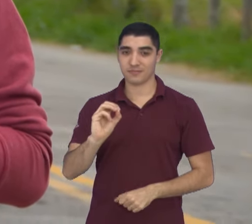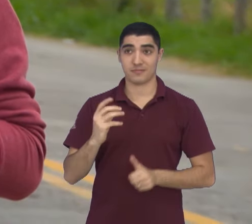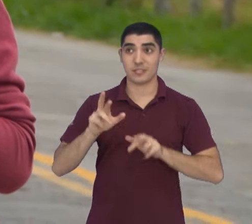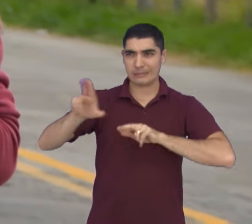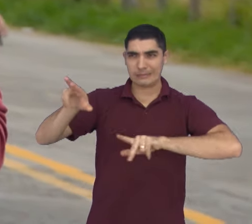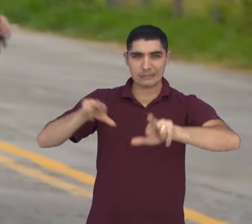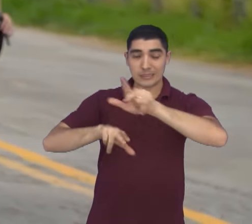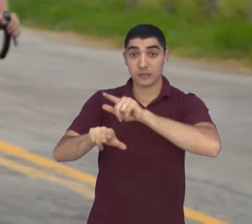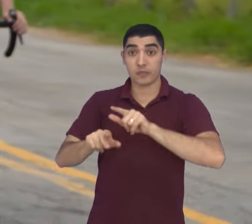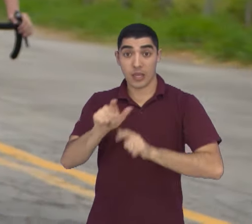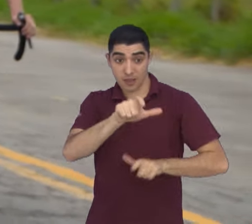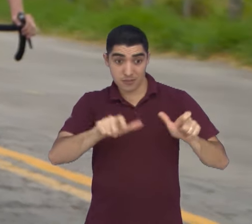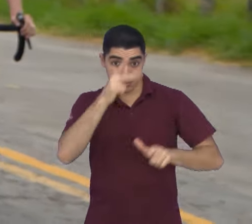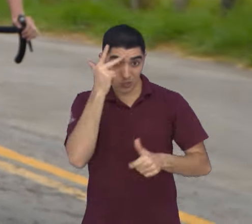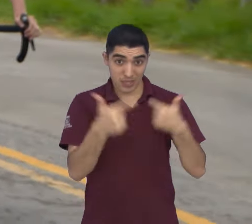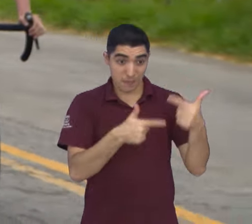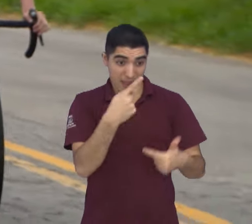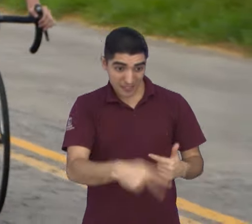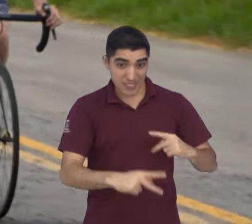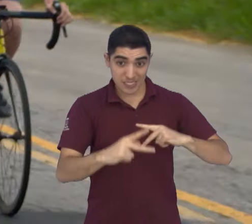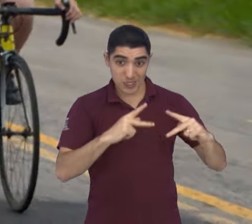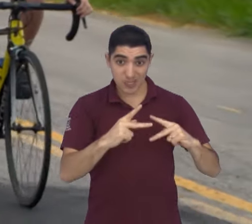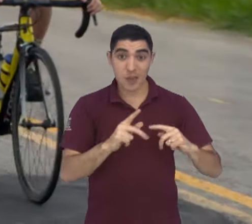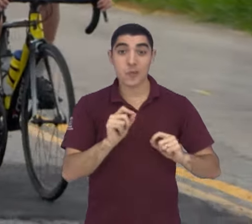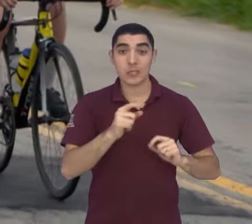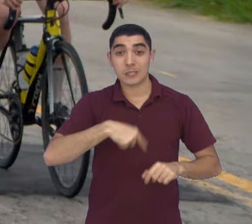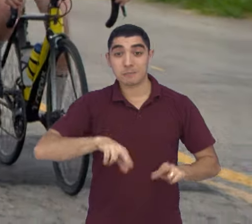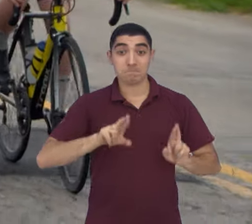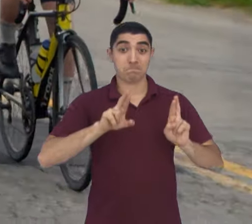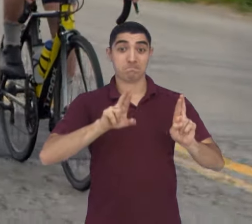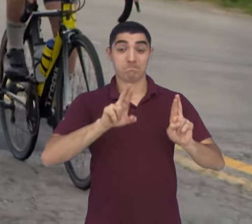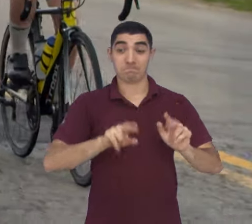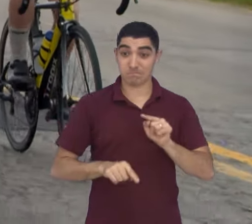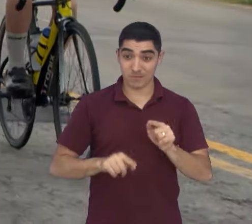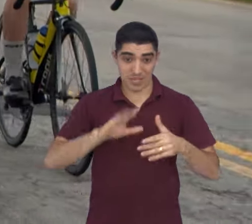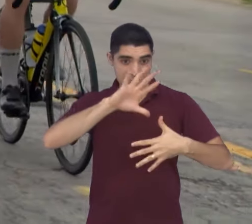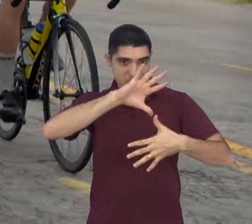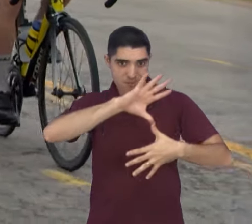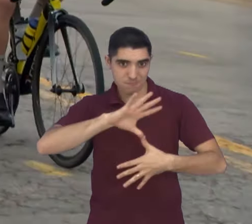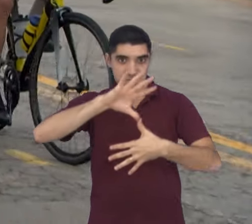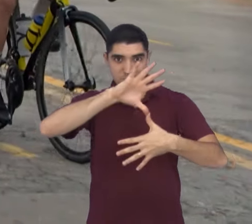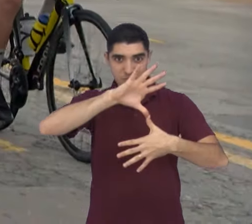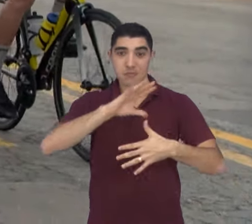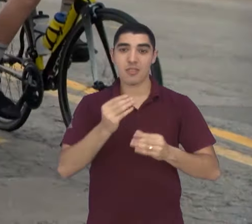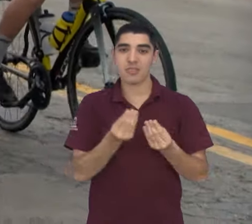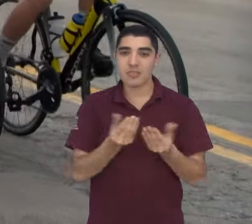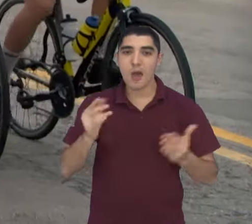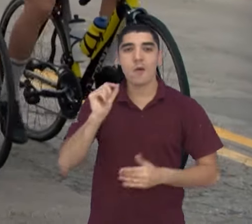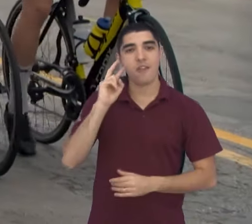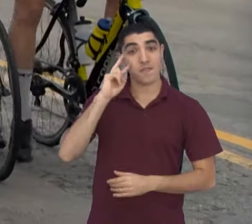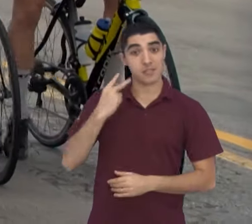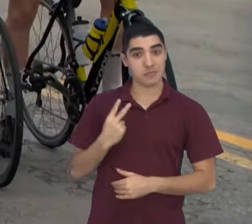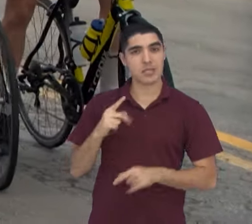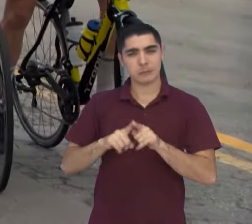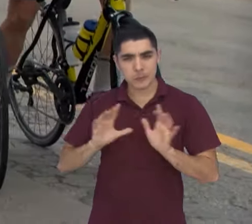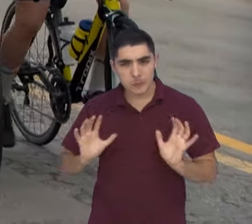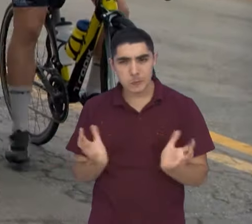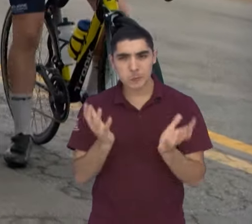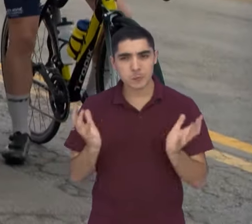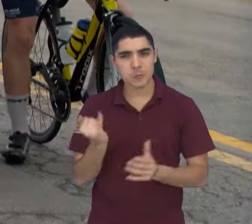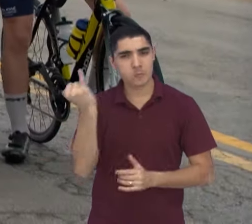do município, a expectativa é que o Pan-Americano ajude a aumentar a visibilidade e o incentivo da modalidade para